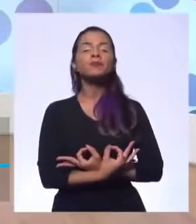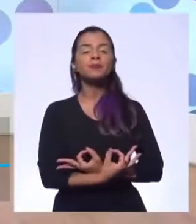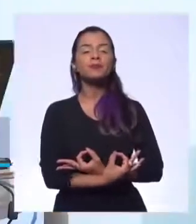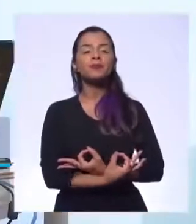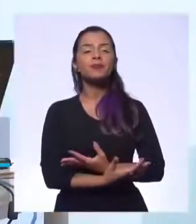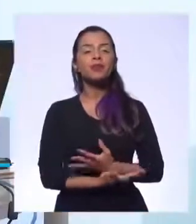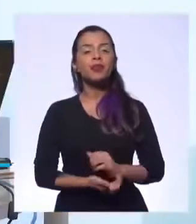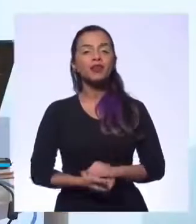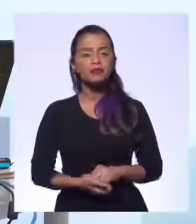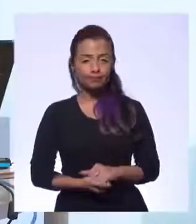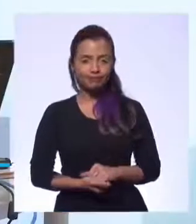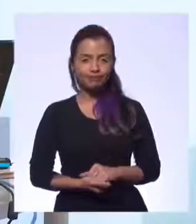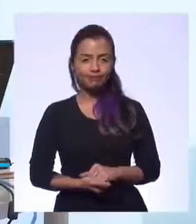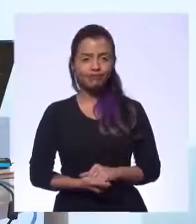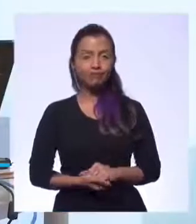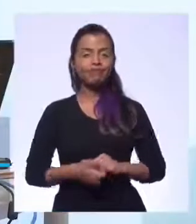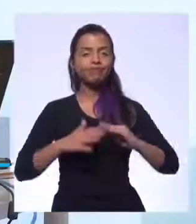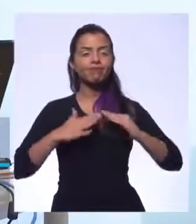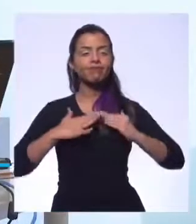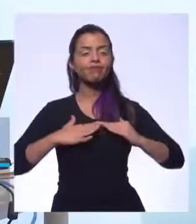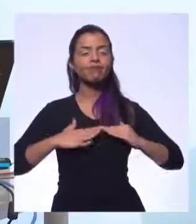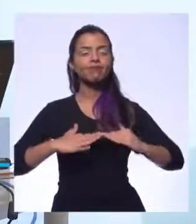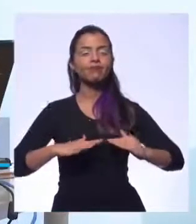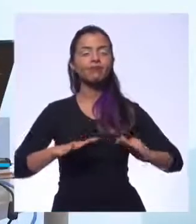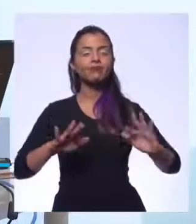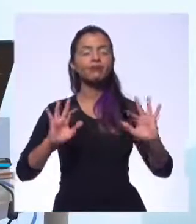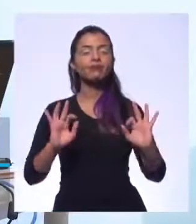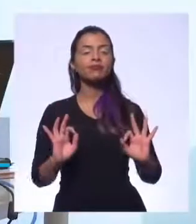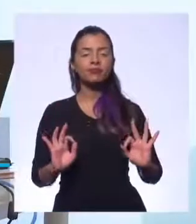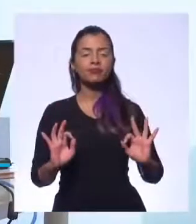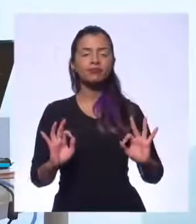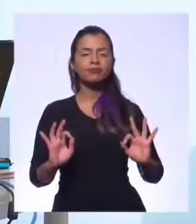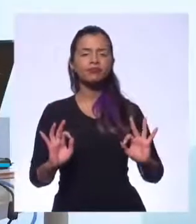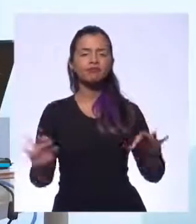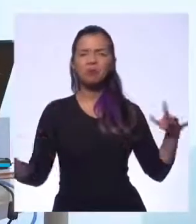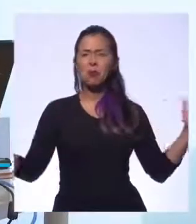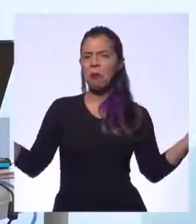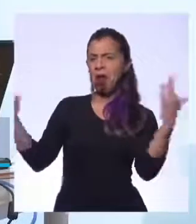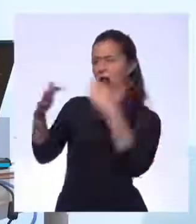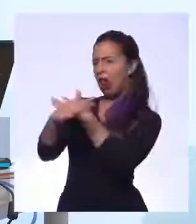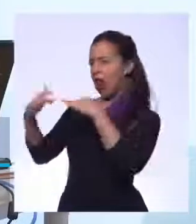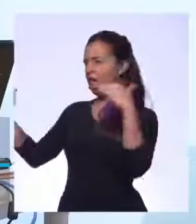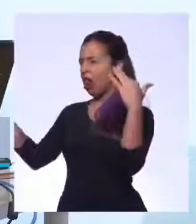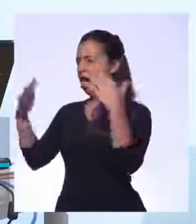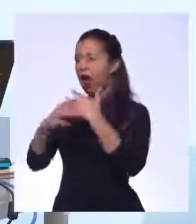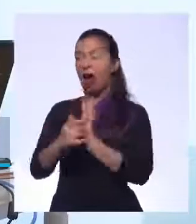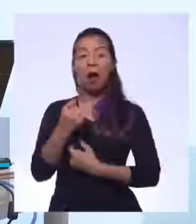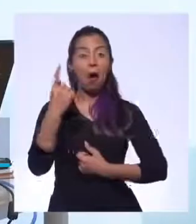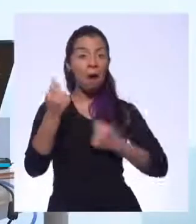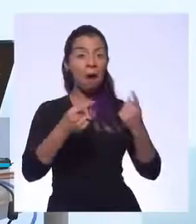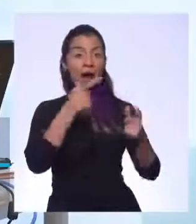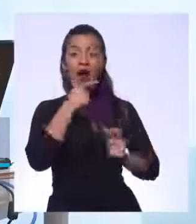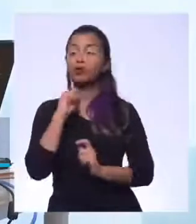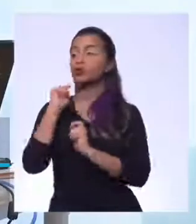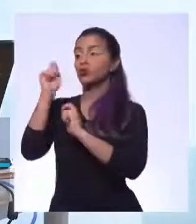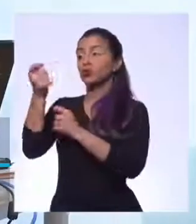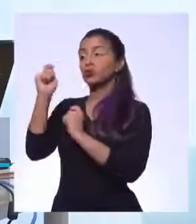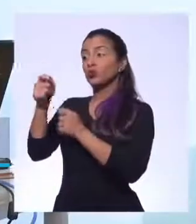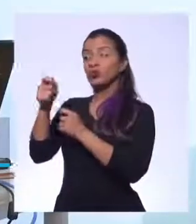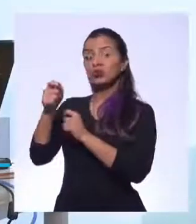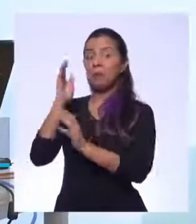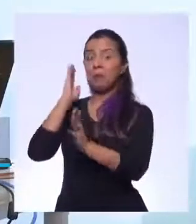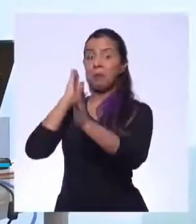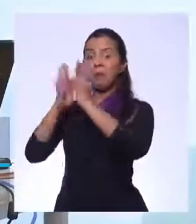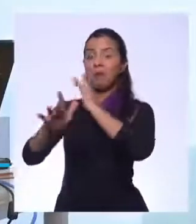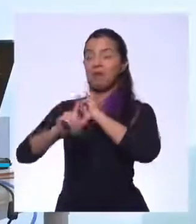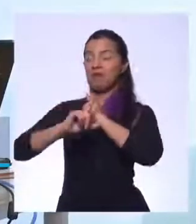Diga-se de passagem, numa afinação digníssima. Foi um corre-corre. Alguns pescadores fugiram para suas casas.